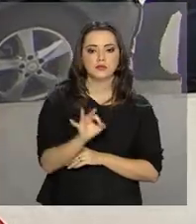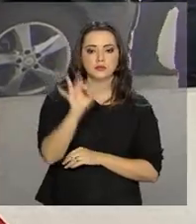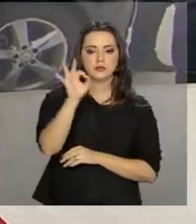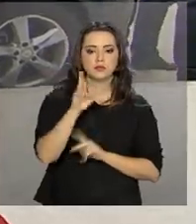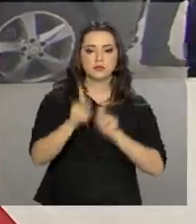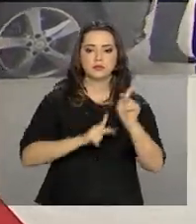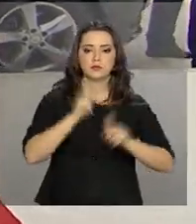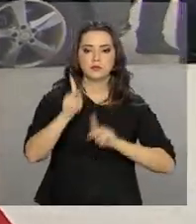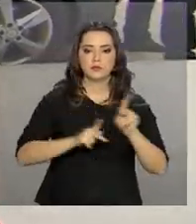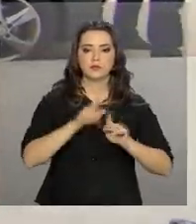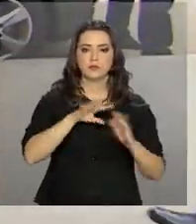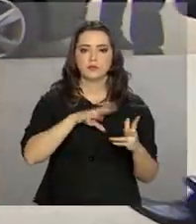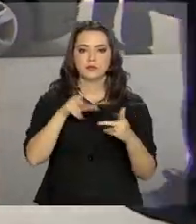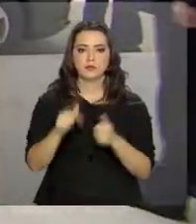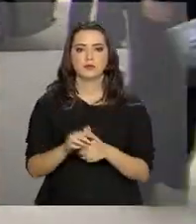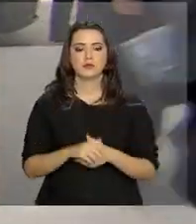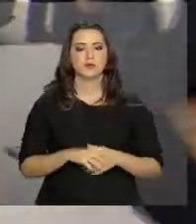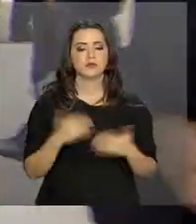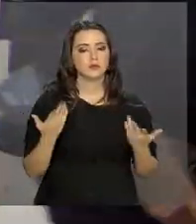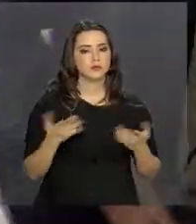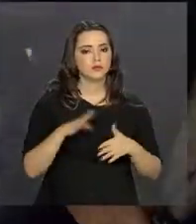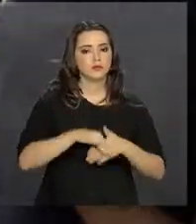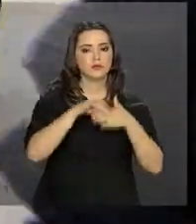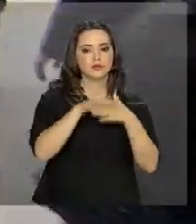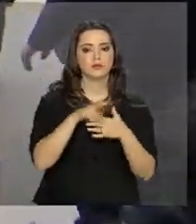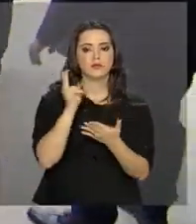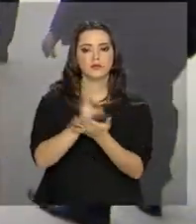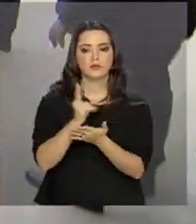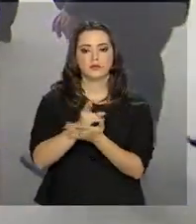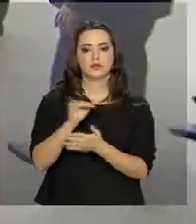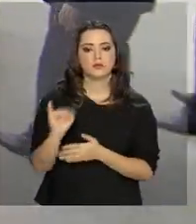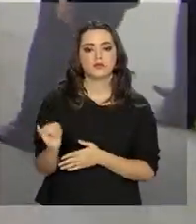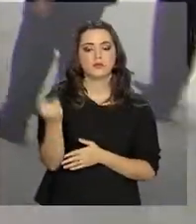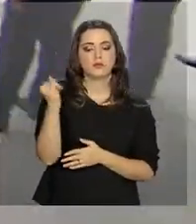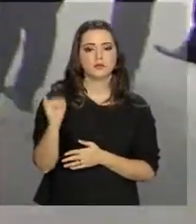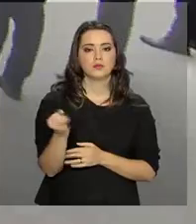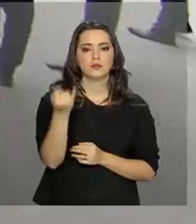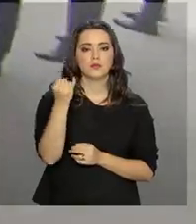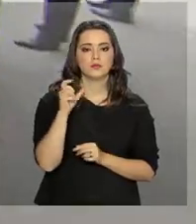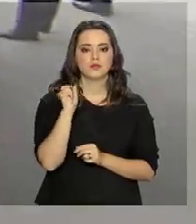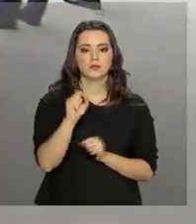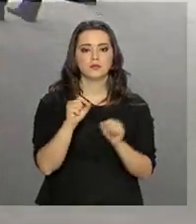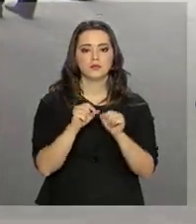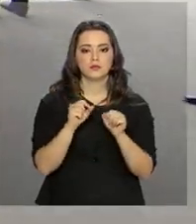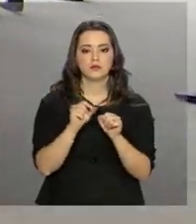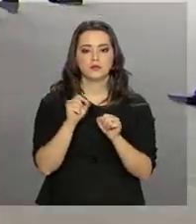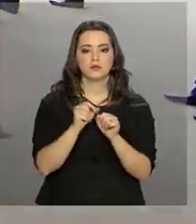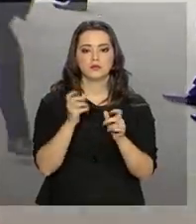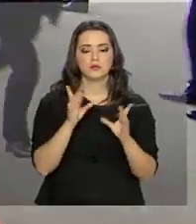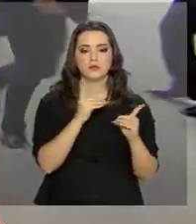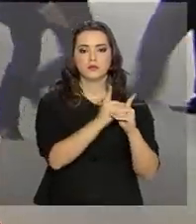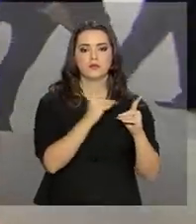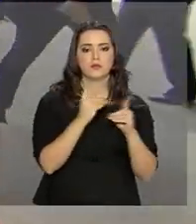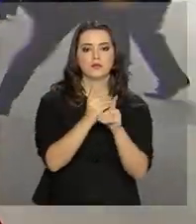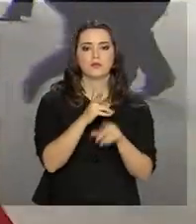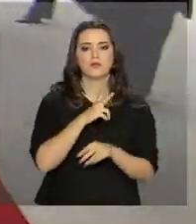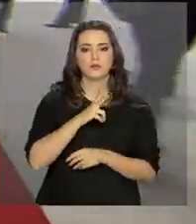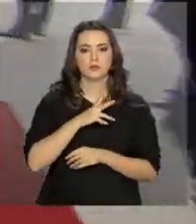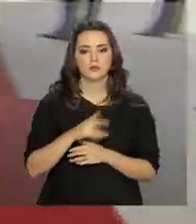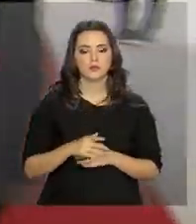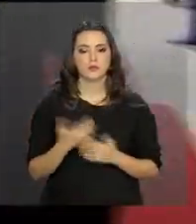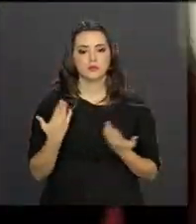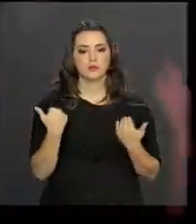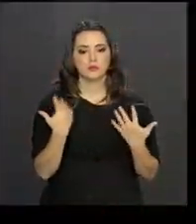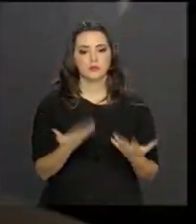da população mundial. E os líderes sempre aproveitam também para fazer encontros paralelos.